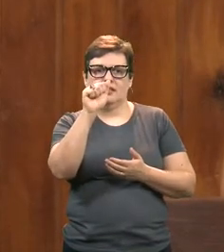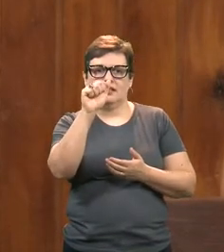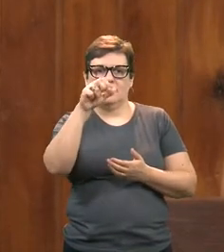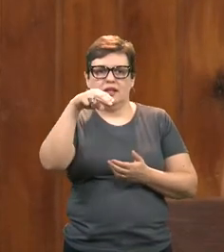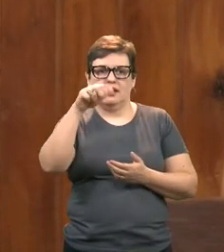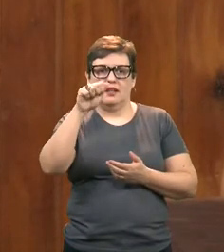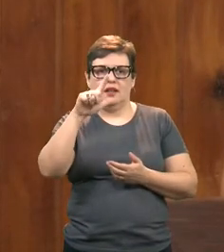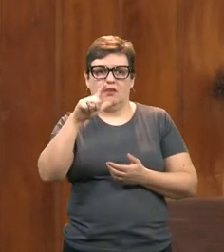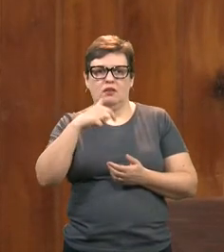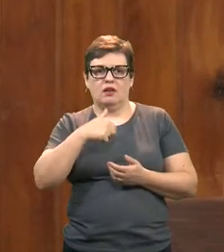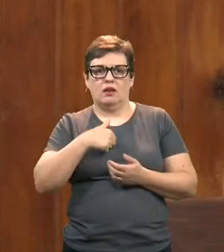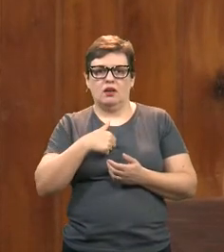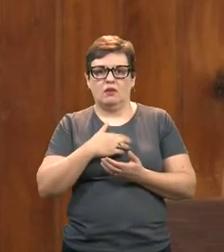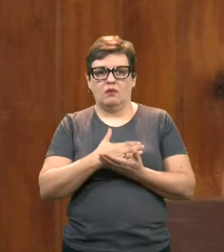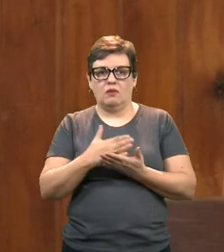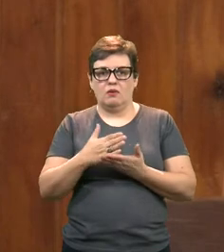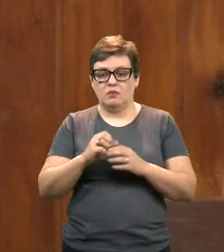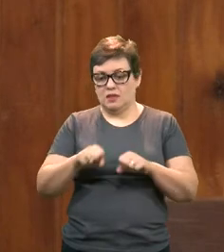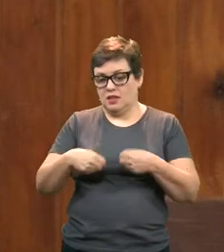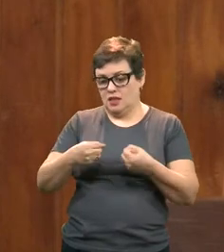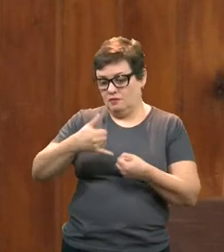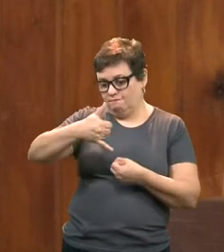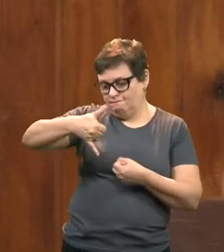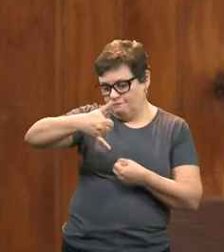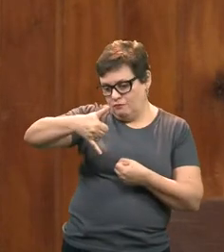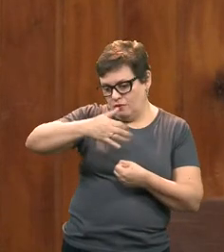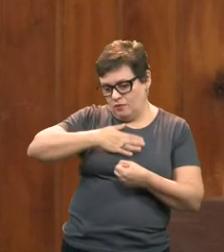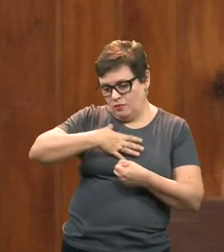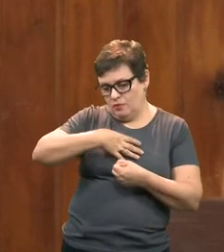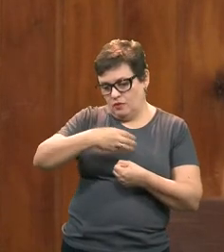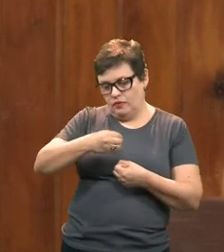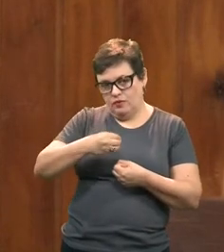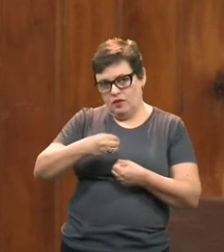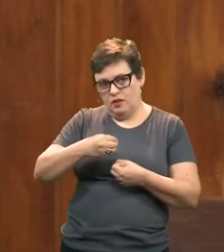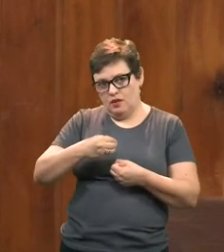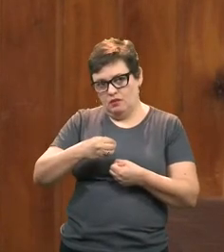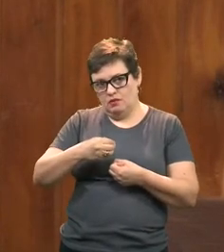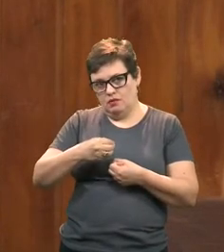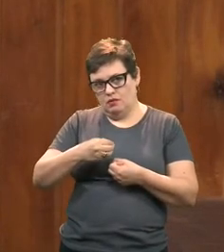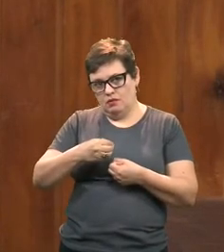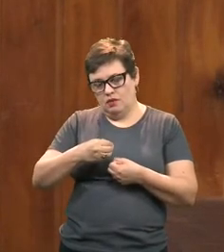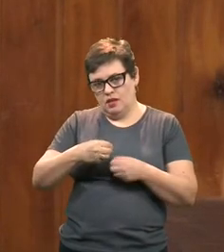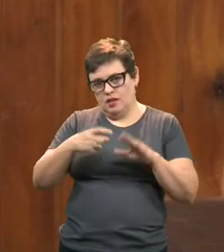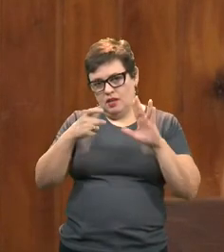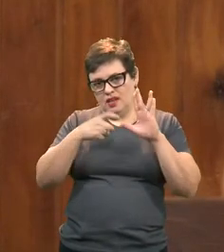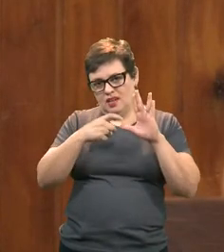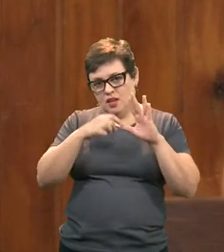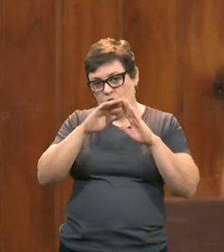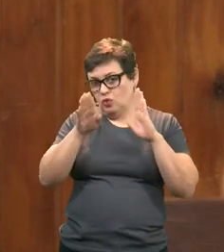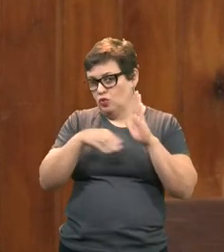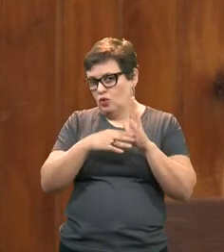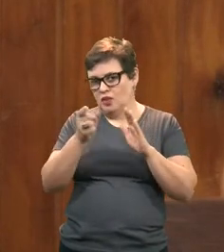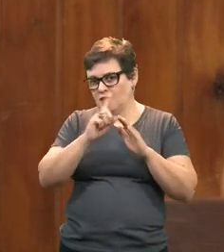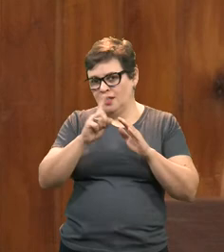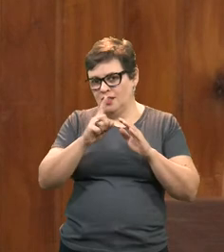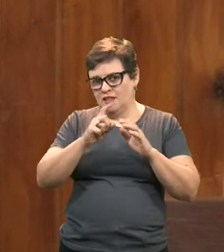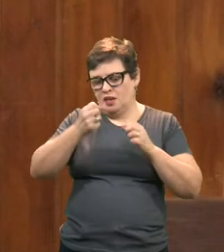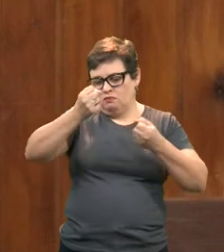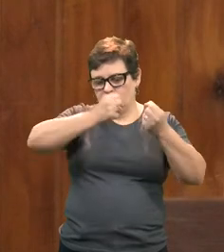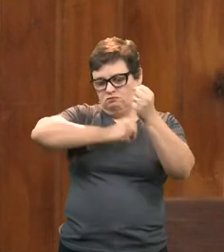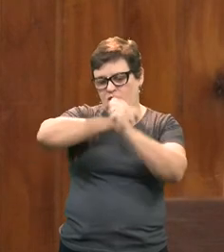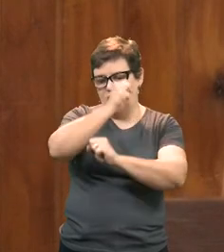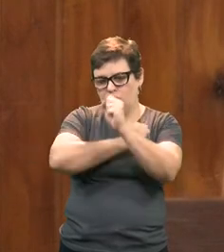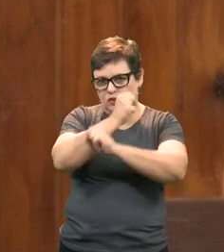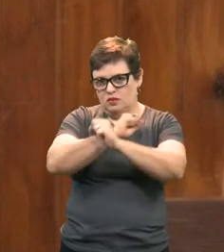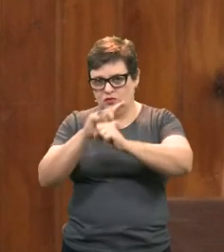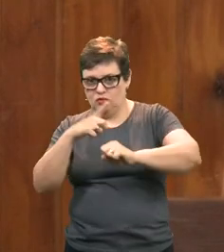E eu comecei a dar esse óleo para o Matheus, esse óleo da planta inteira, esse óleo que não é industrializado fora do Brasil,